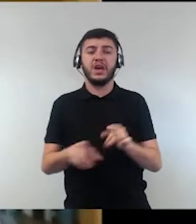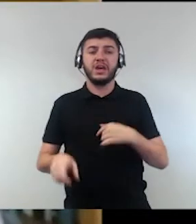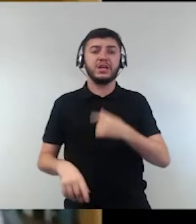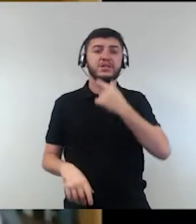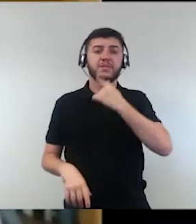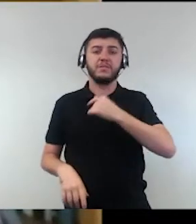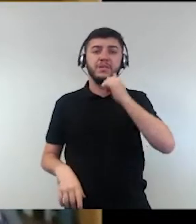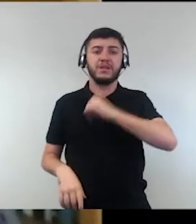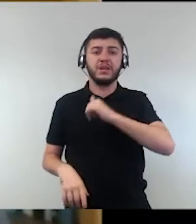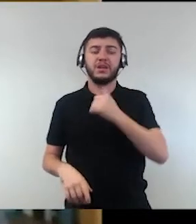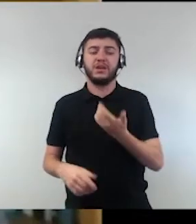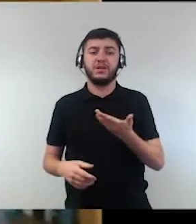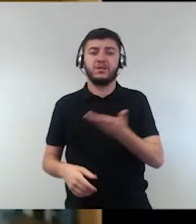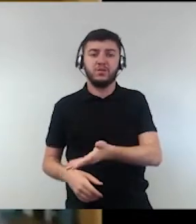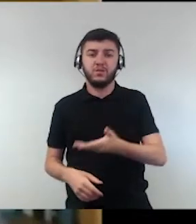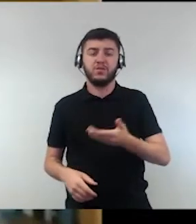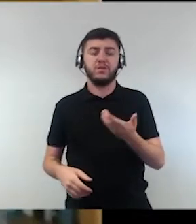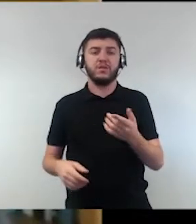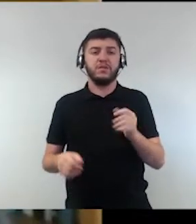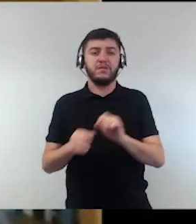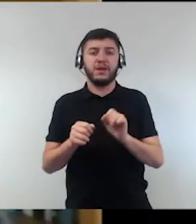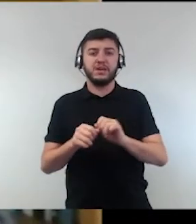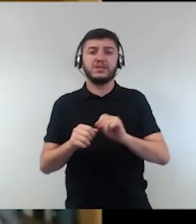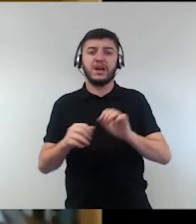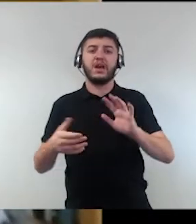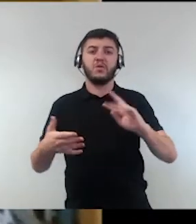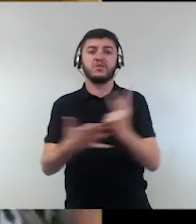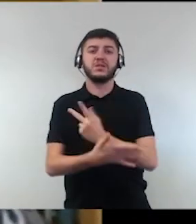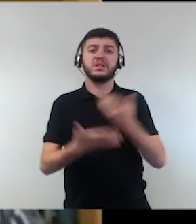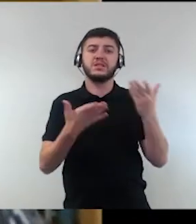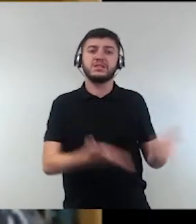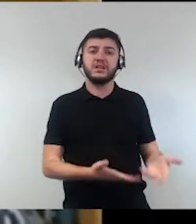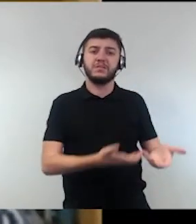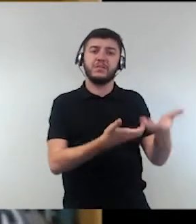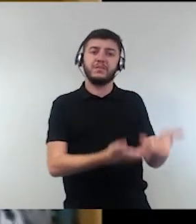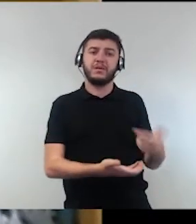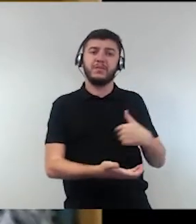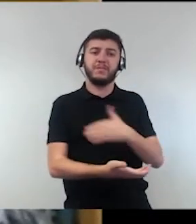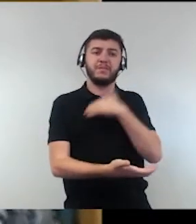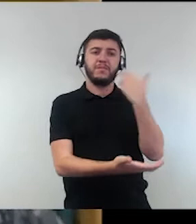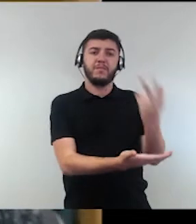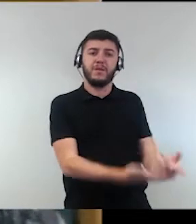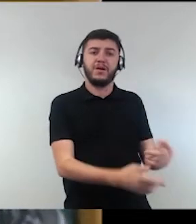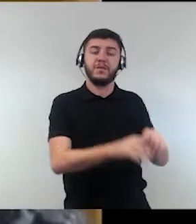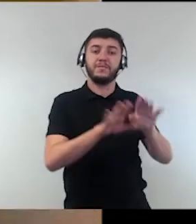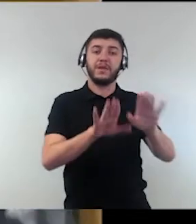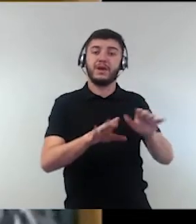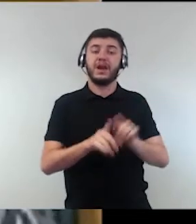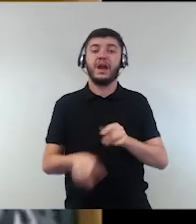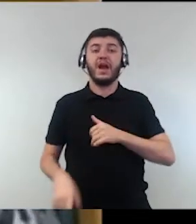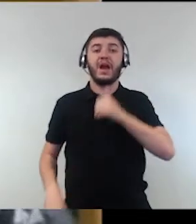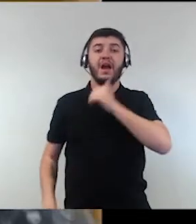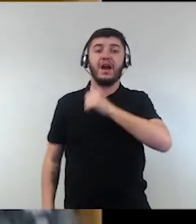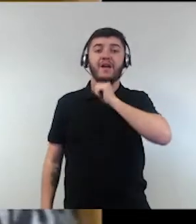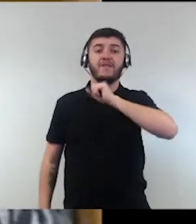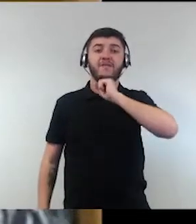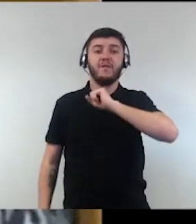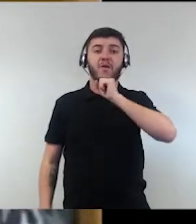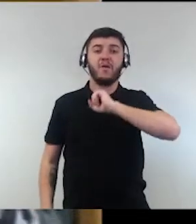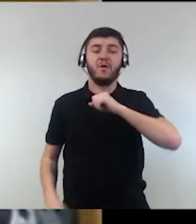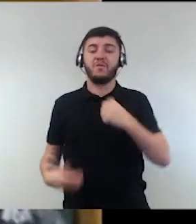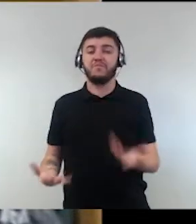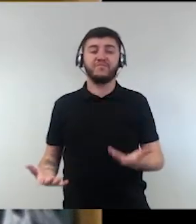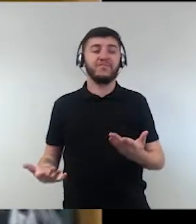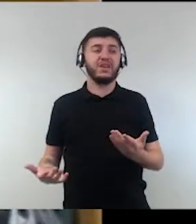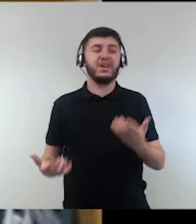de viver. A avó materna, muito preocupada em ir embora rápido, porque não podia fazer nada, já estava